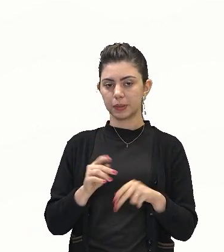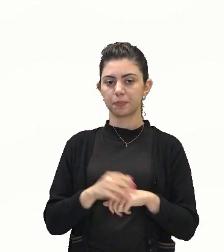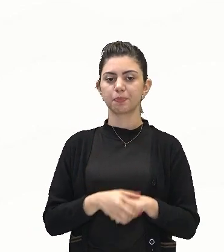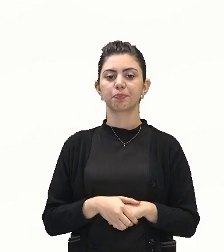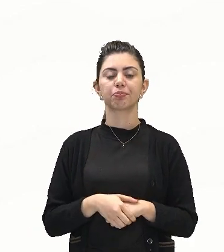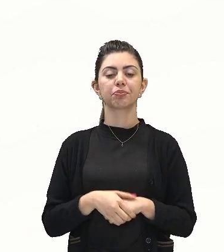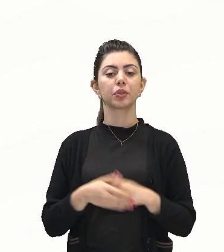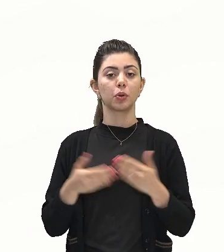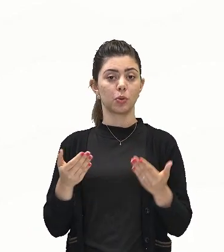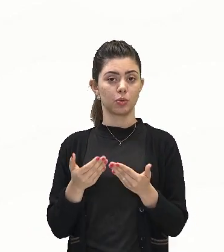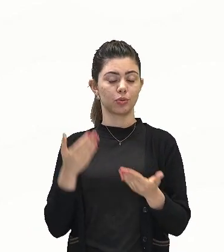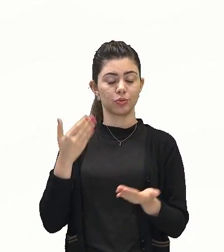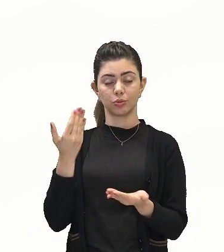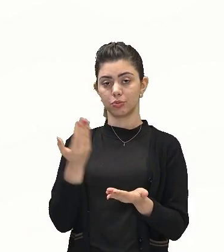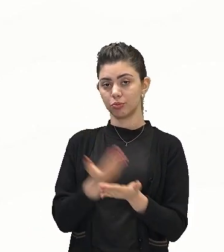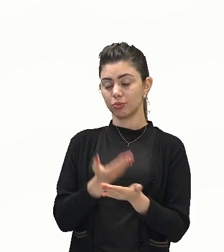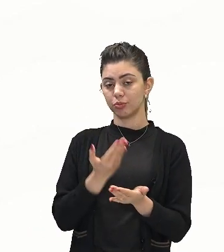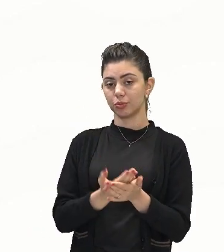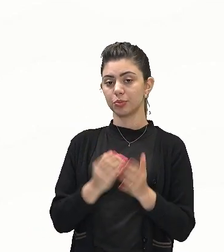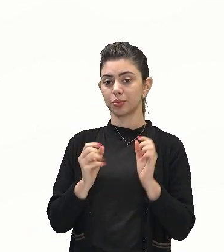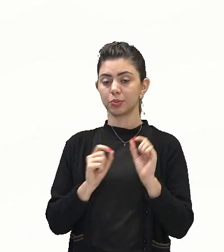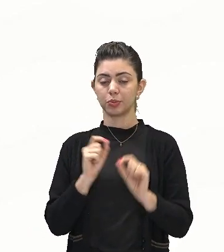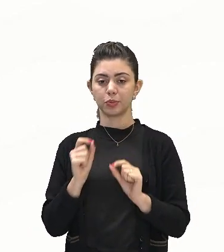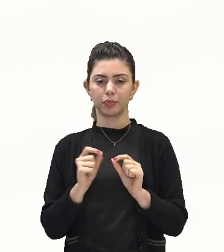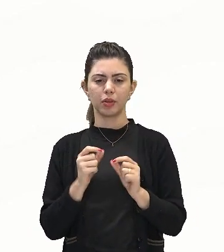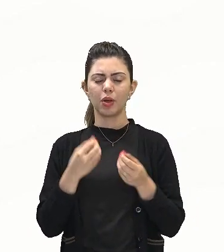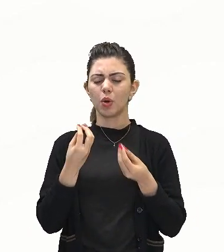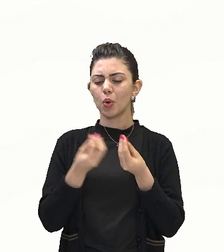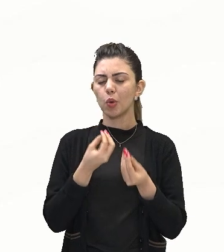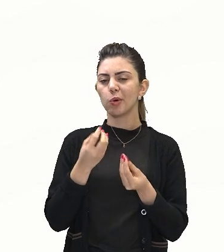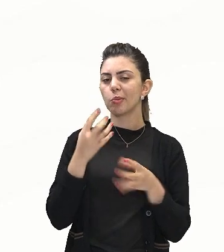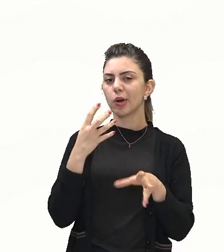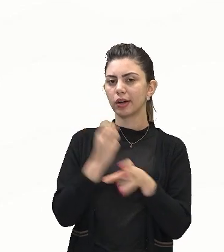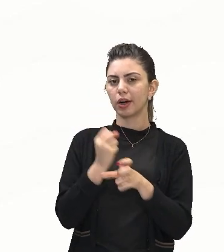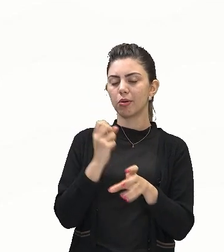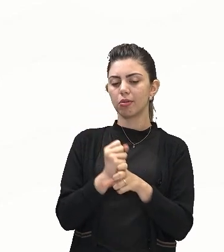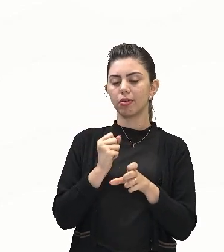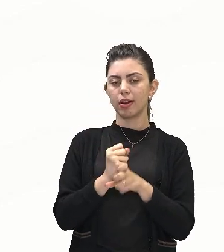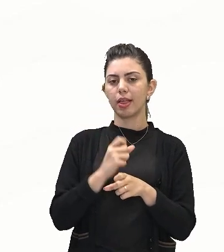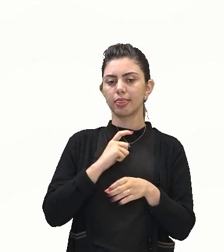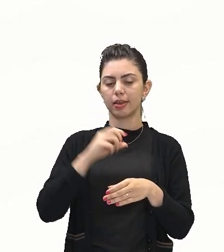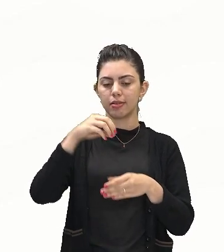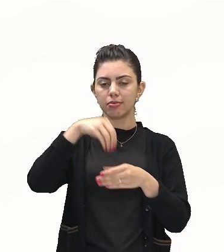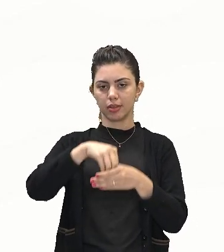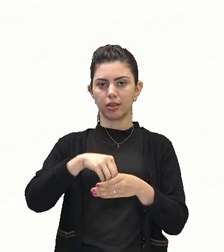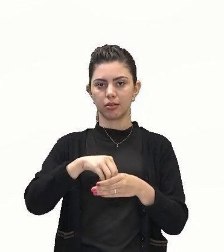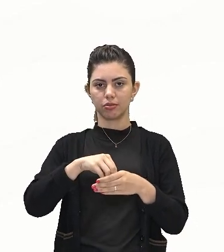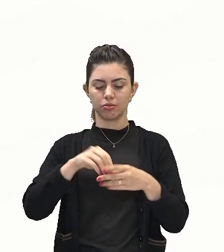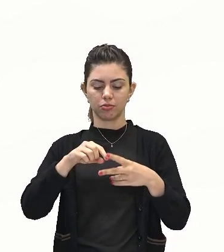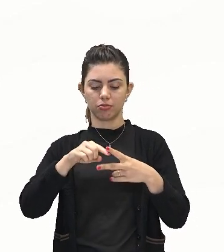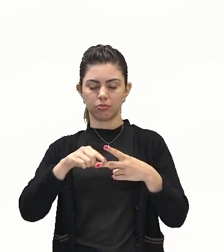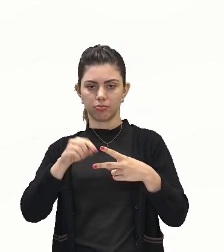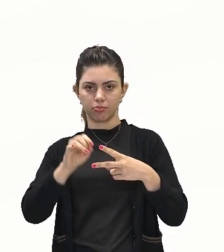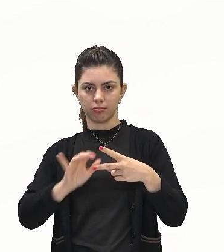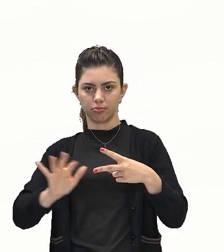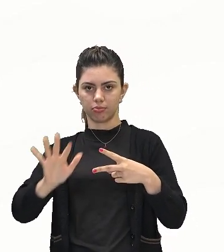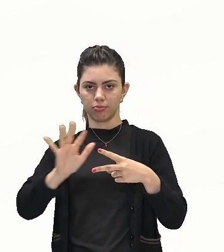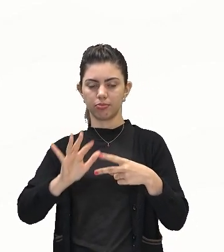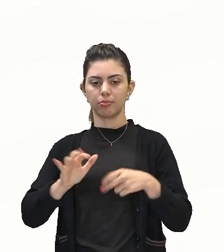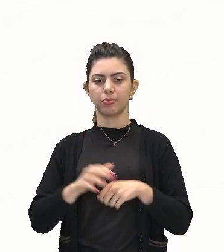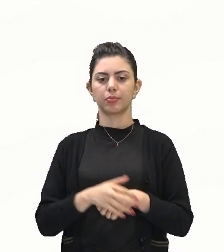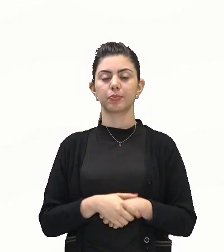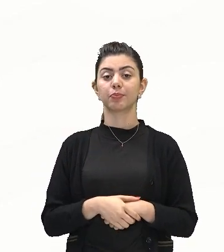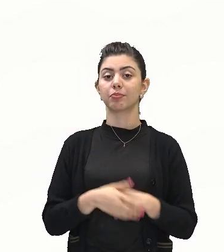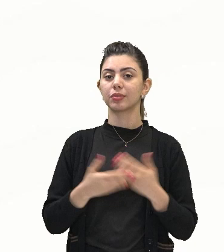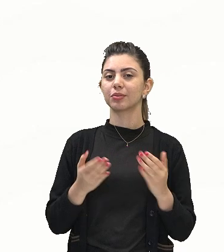o que a gente vai aprender agora é exatamente saber qual é a medida do ângulo interno desse polígono regular. Como agora há